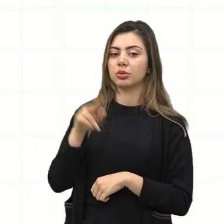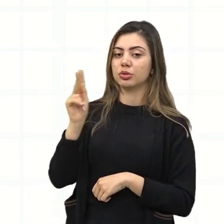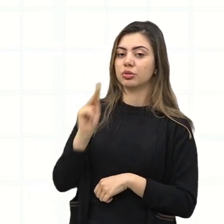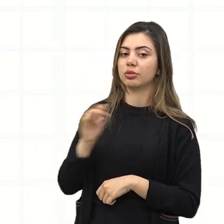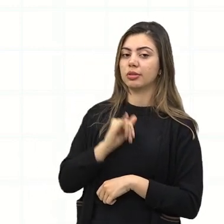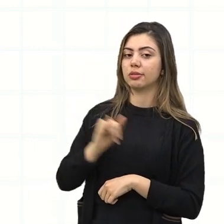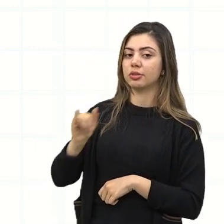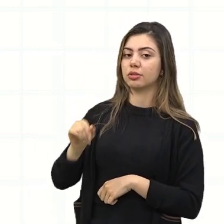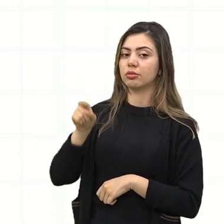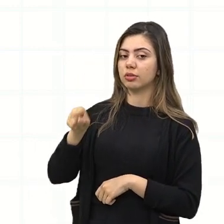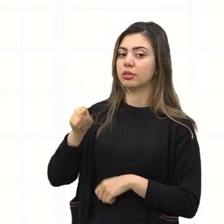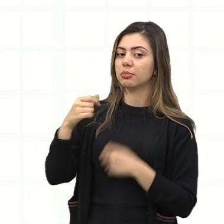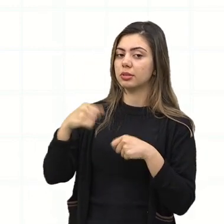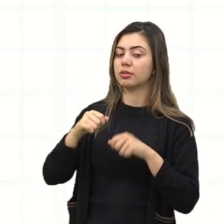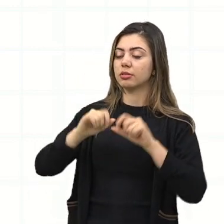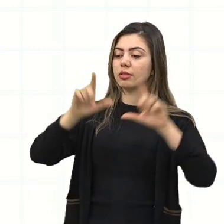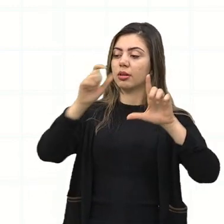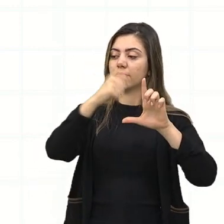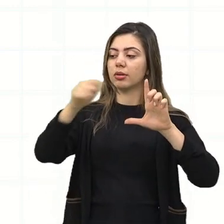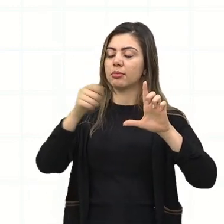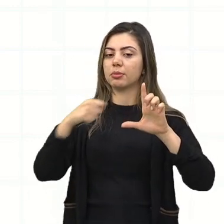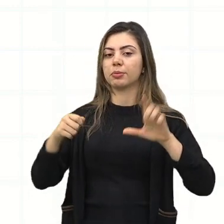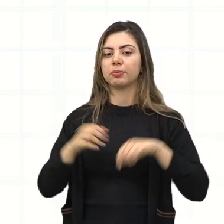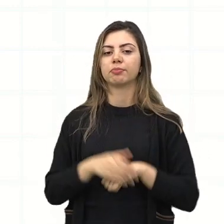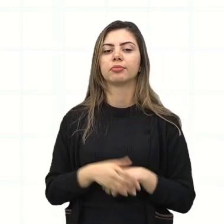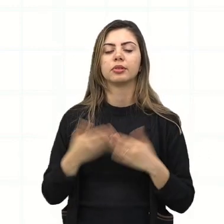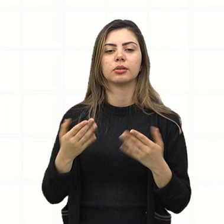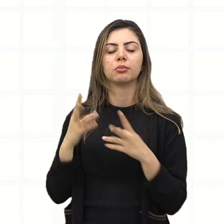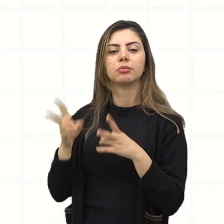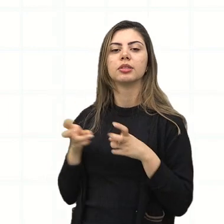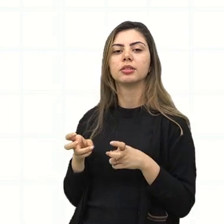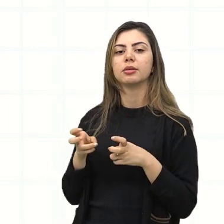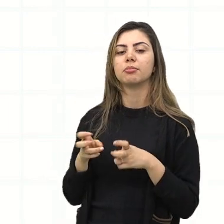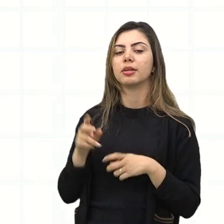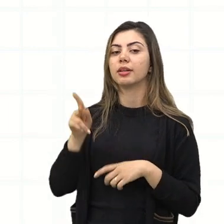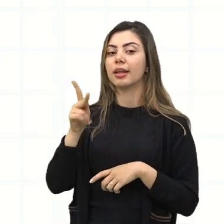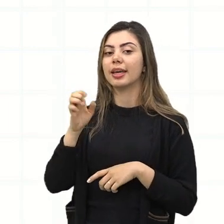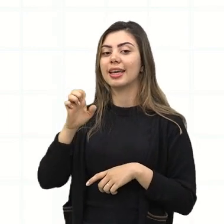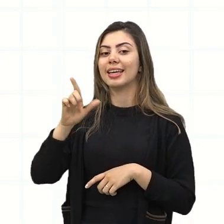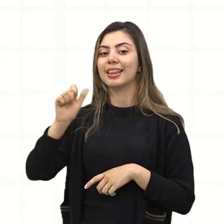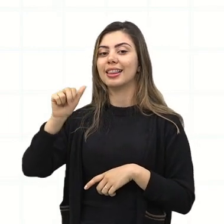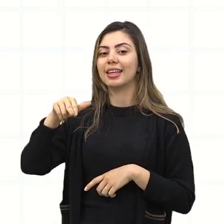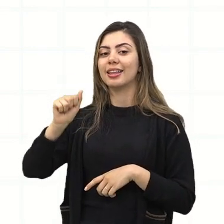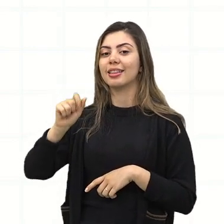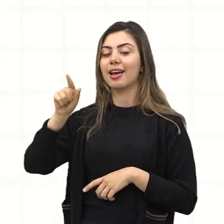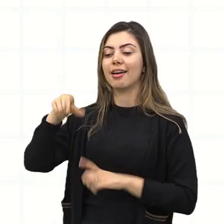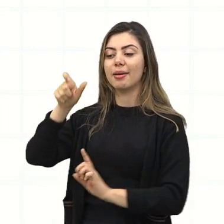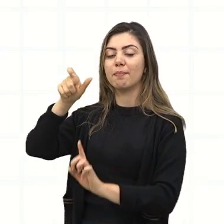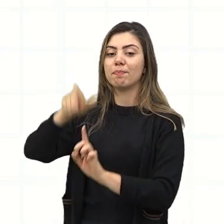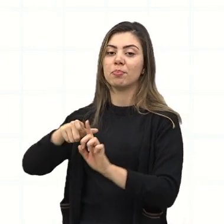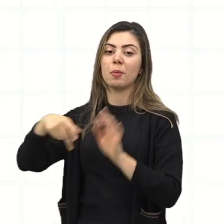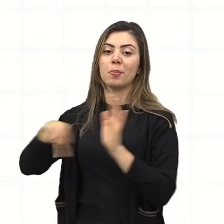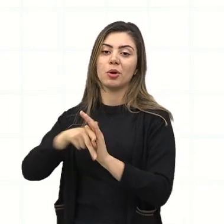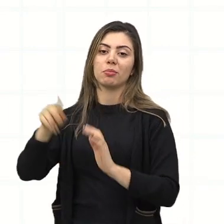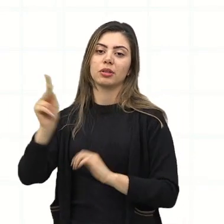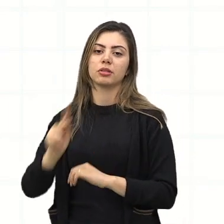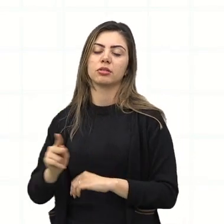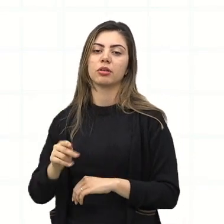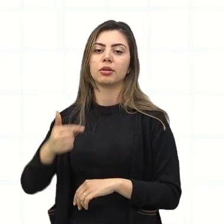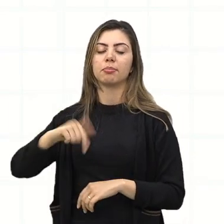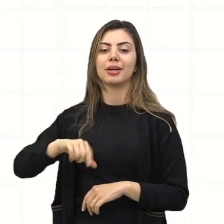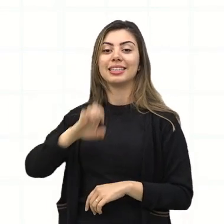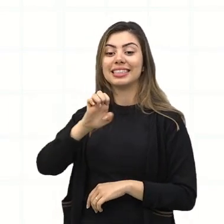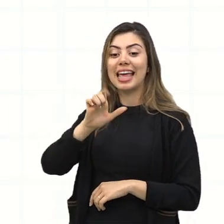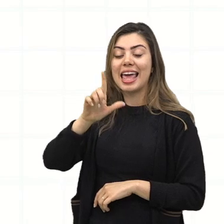ela fazer a correção na lousa. Olha lá, gente, Helena, nossa personagem, ela,